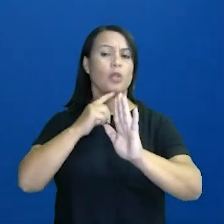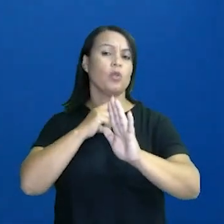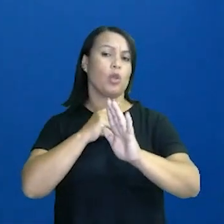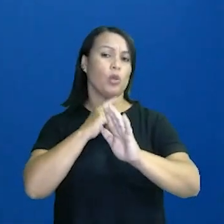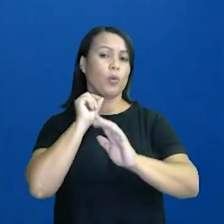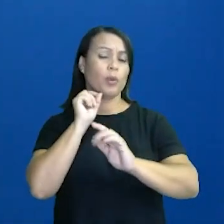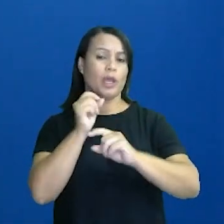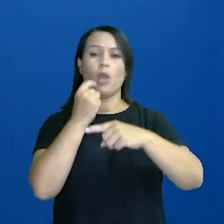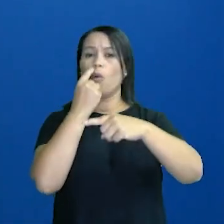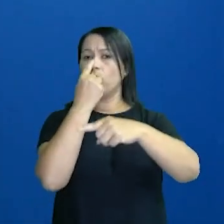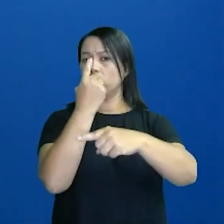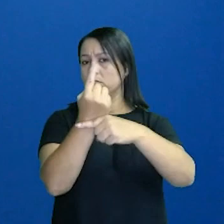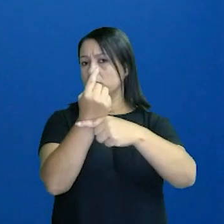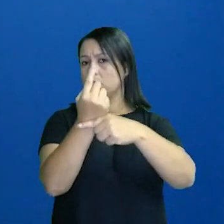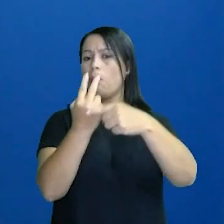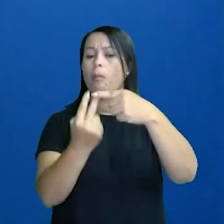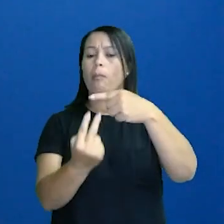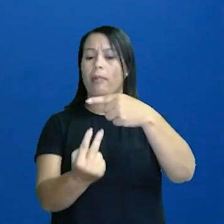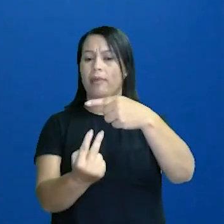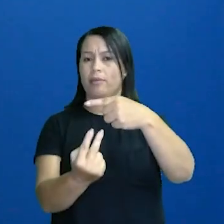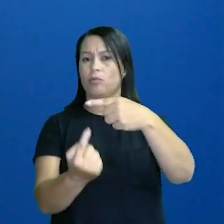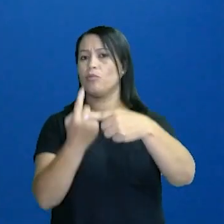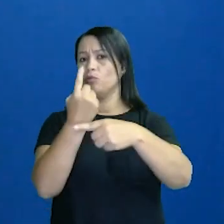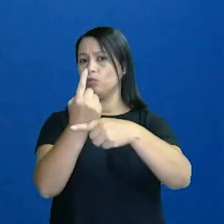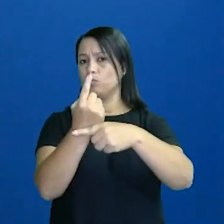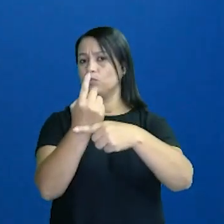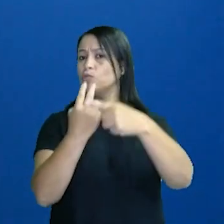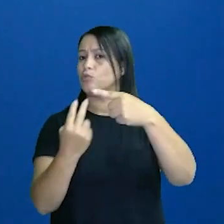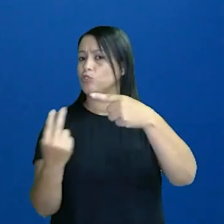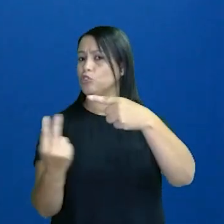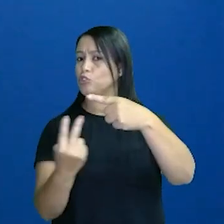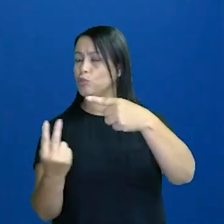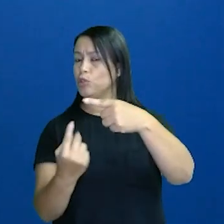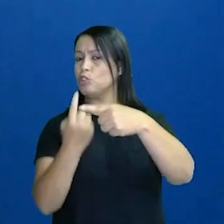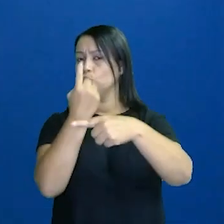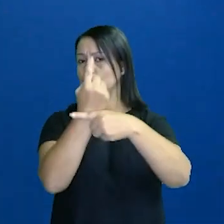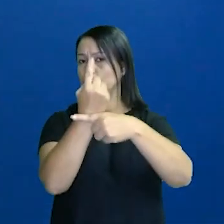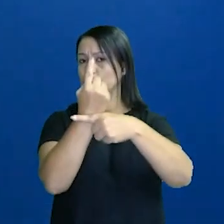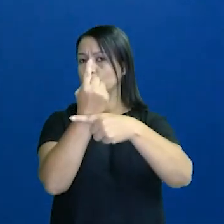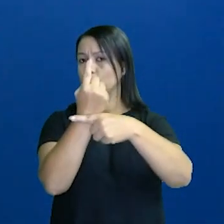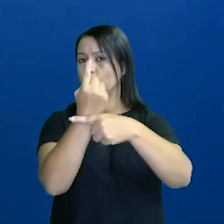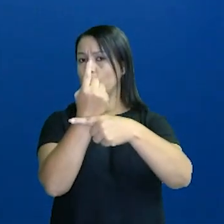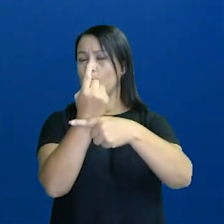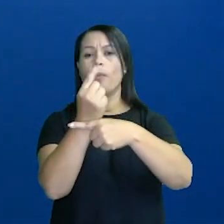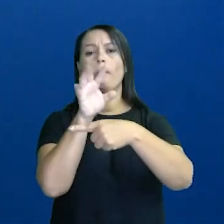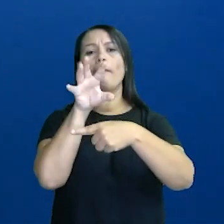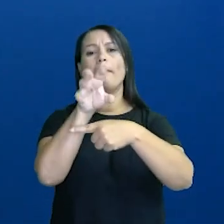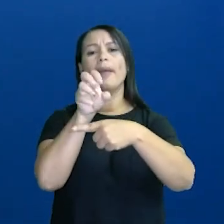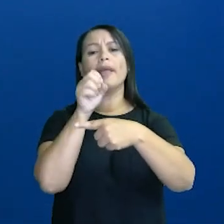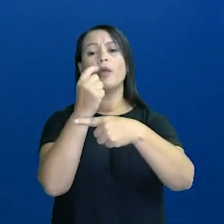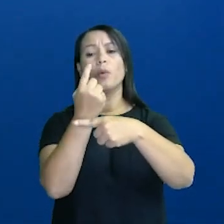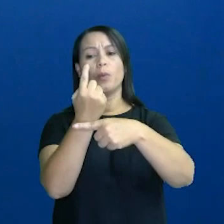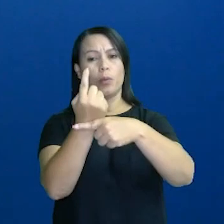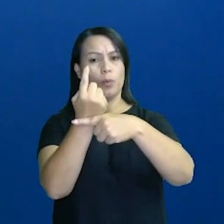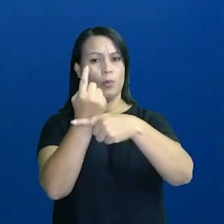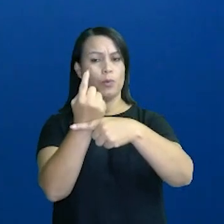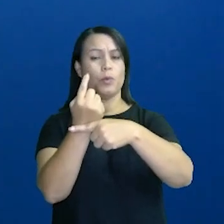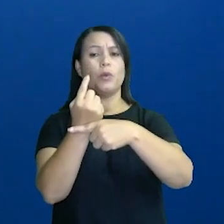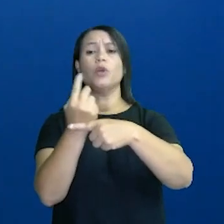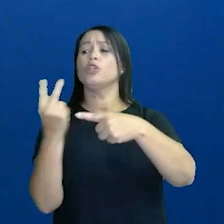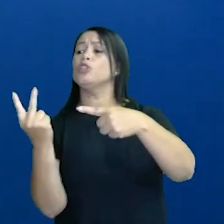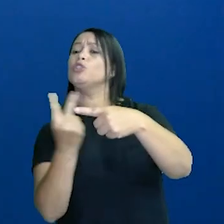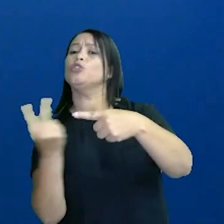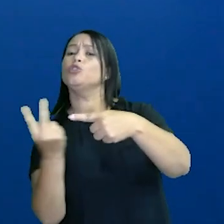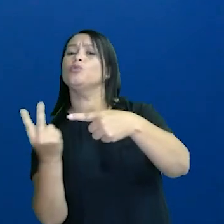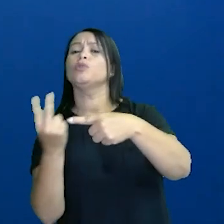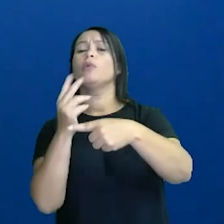estou dizendo o quê? Ó? 1/2 de 2. Ou seja, eu peguei uma parte, tá certo? De duas partes desse